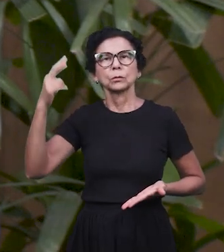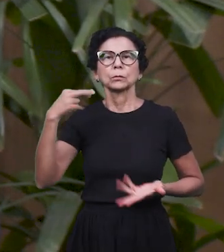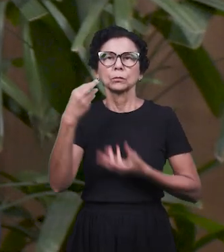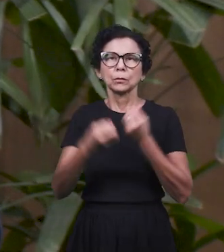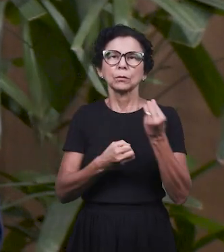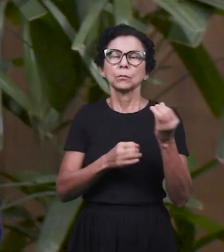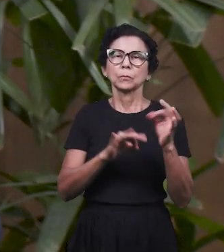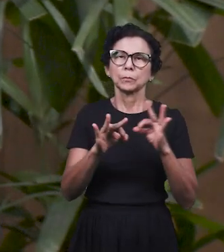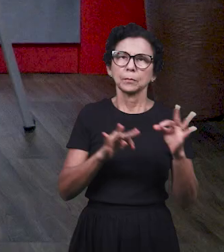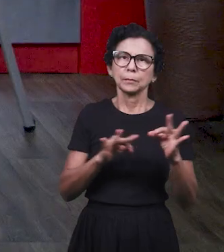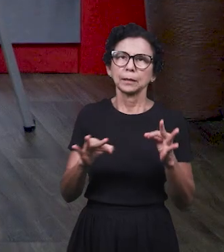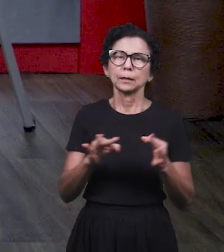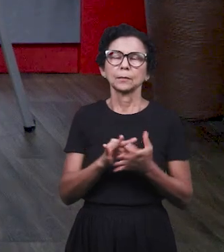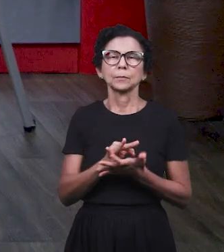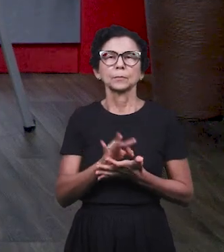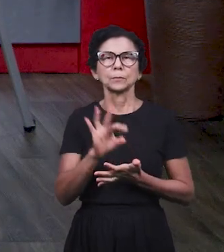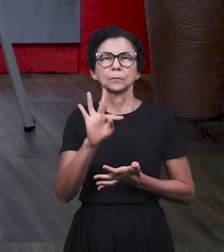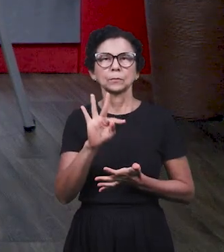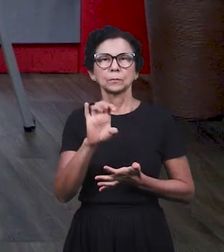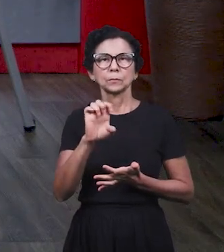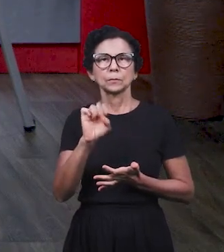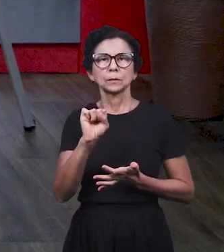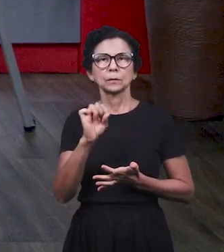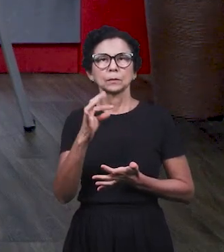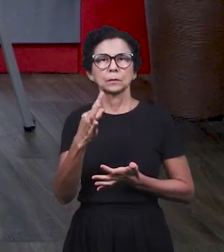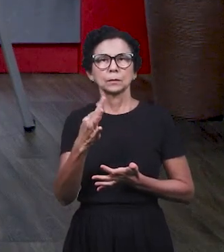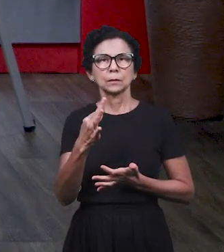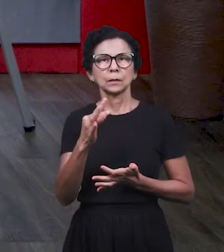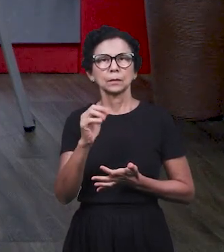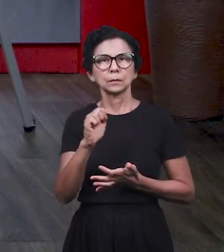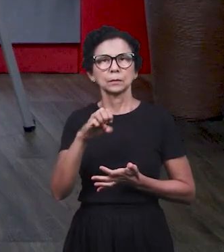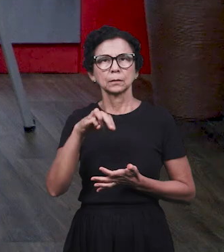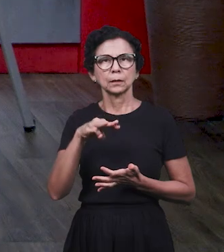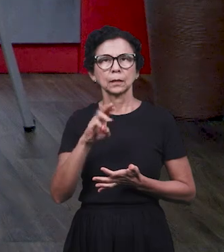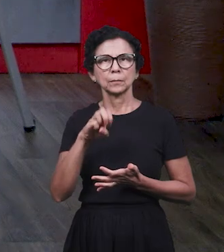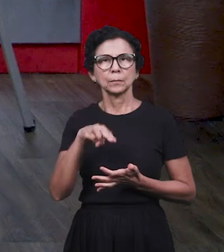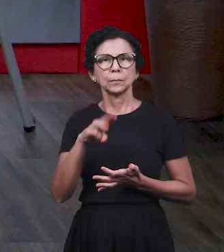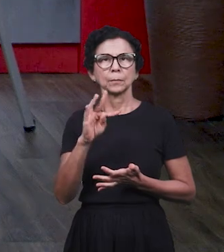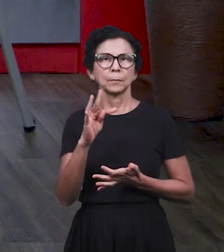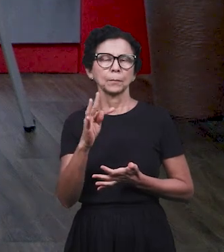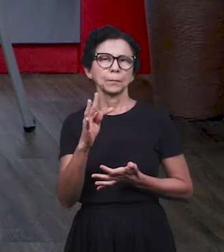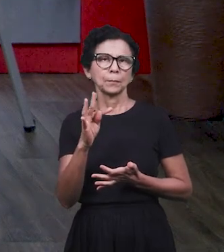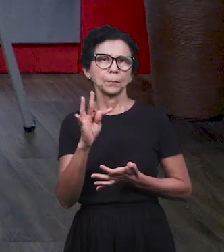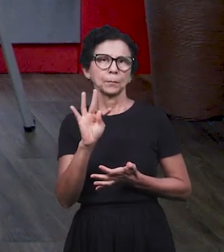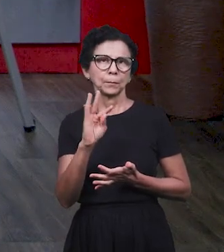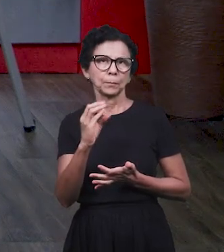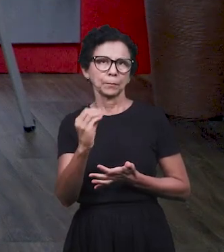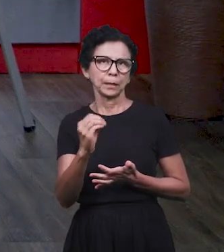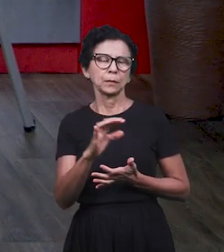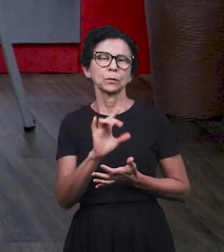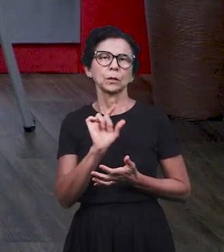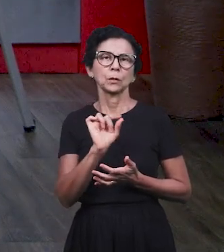procedimento. O testamento, ele está ligado ao ramo do direito de família,